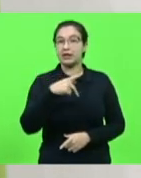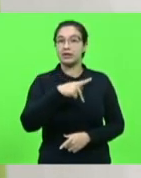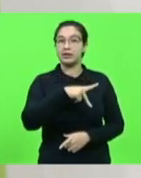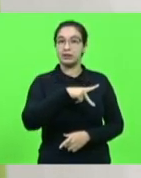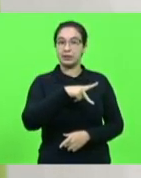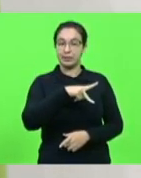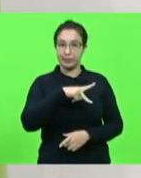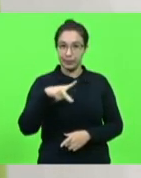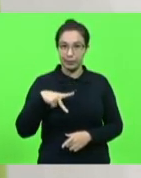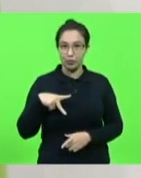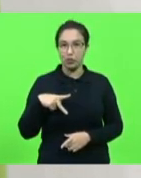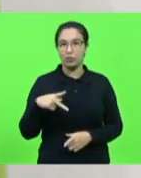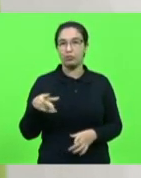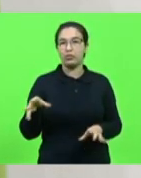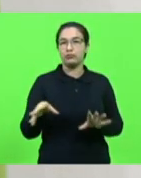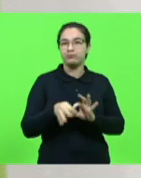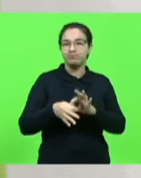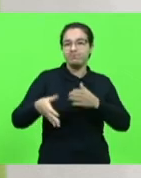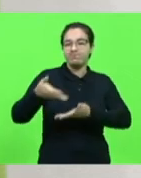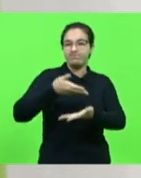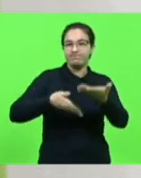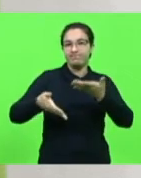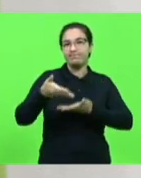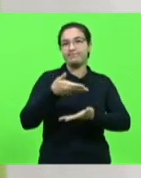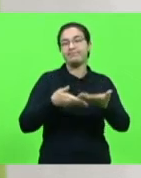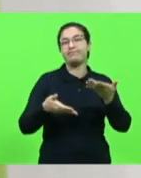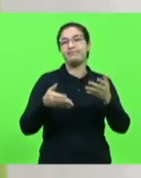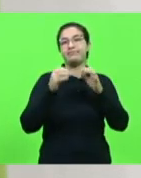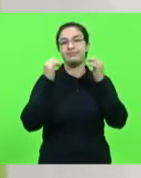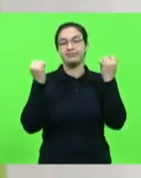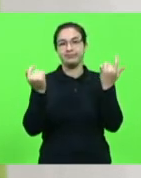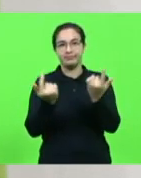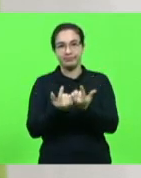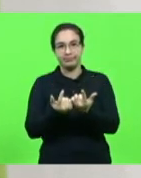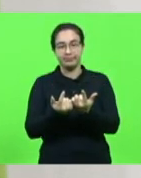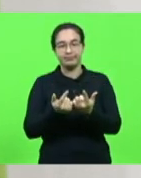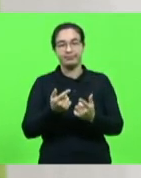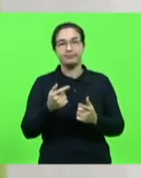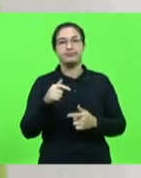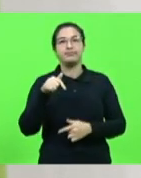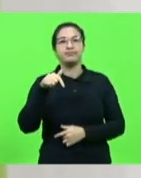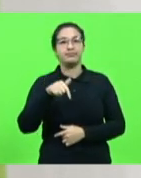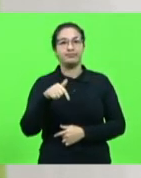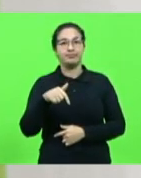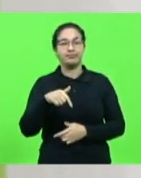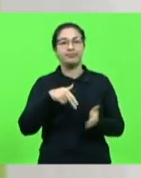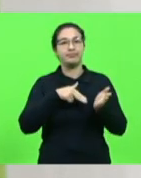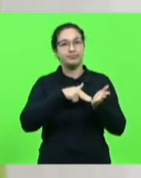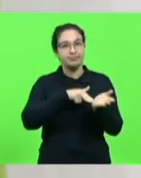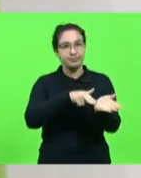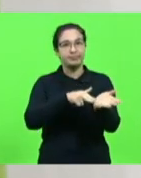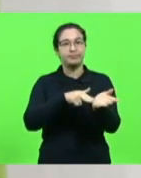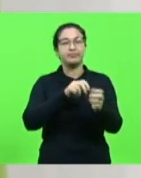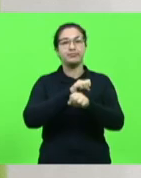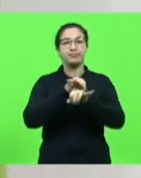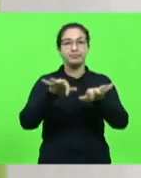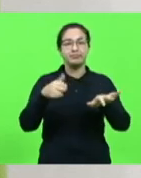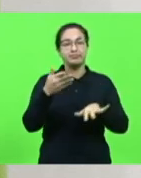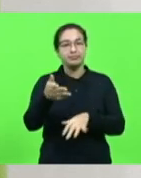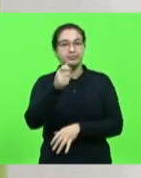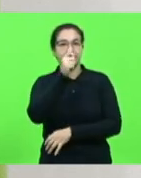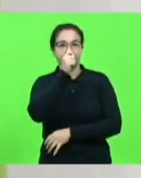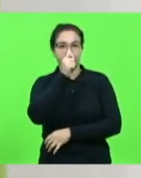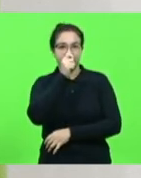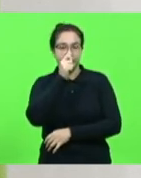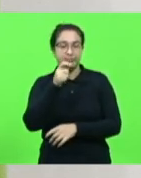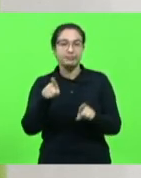em convênio, em intercâmbio com a Igreja da Assembleia Legislativa de Santa Catarina. A mesma mensagem que eu transmito aqui ao agradecer ao deputado João Amin,